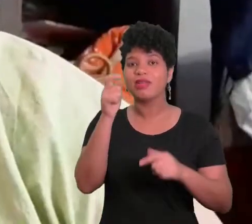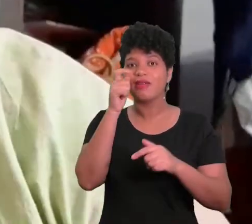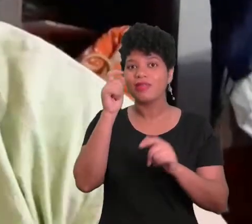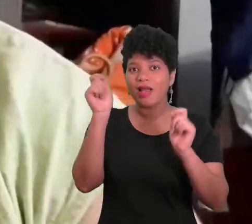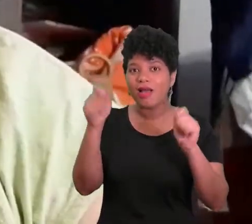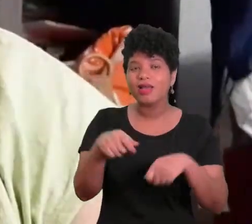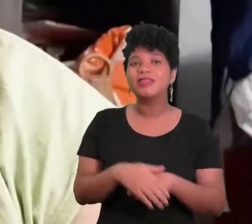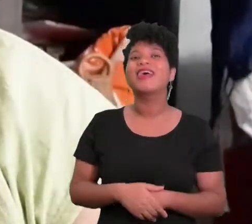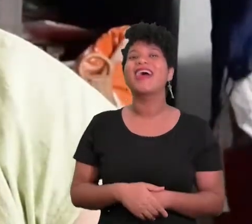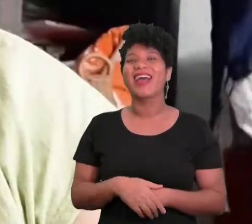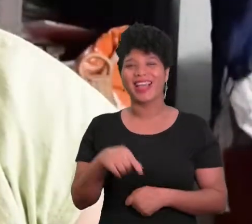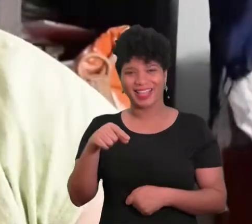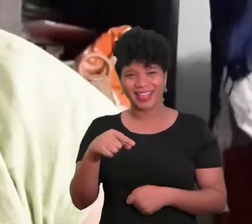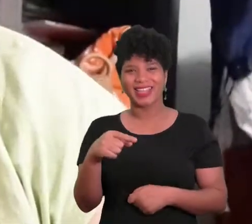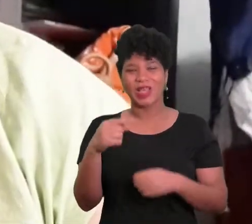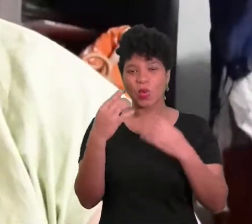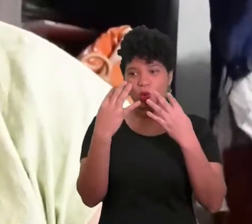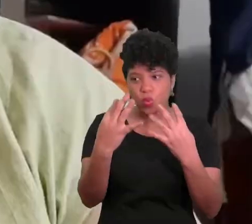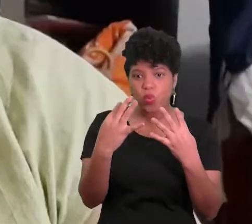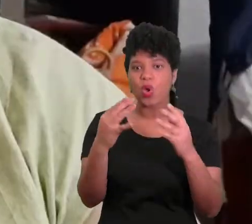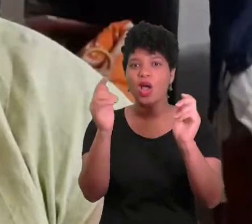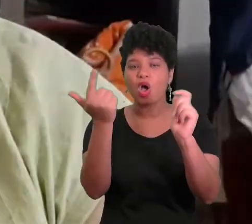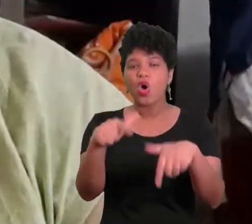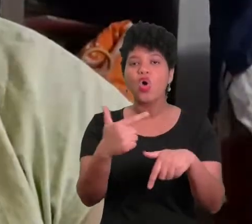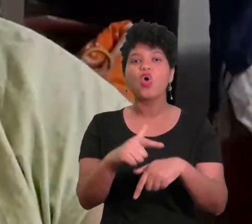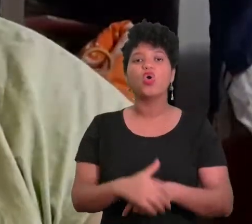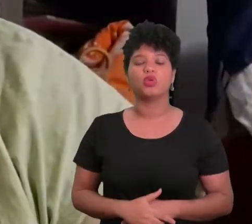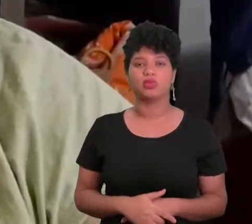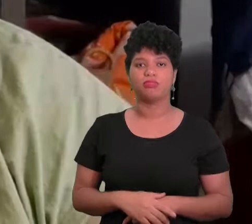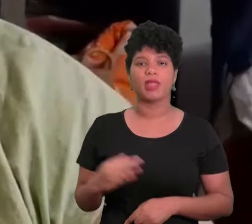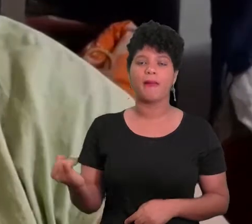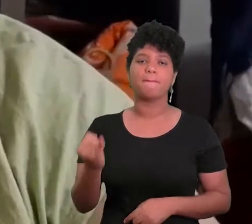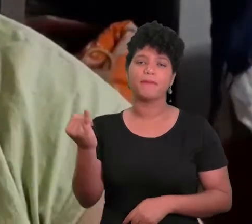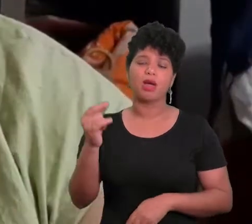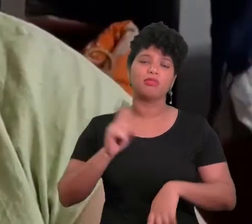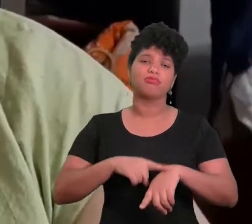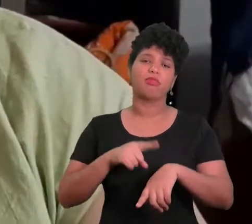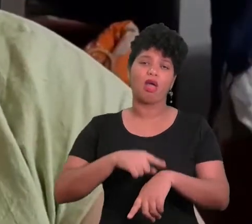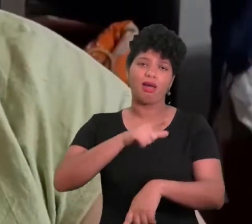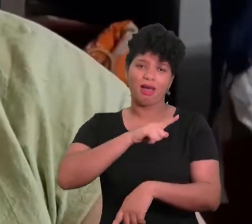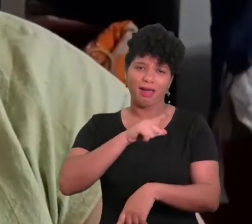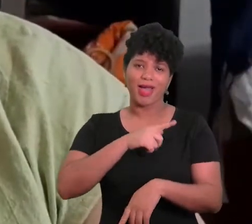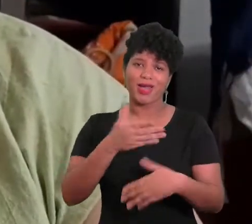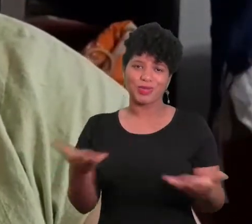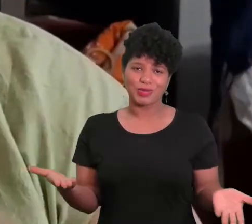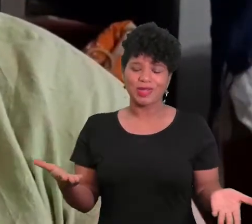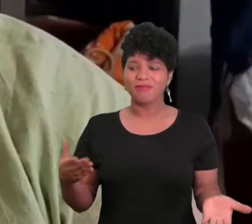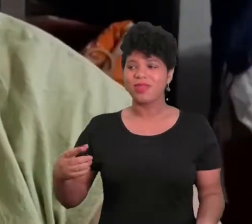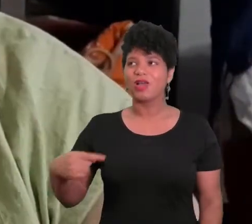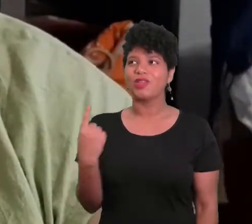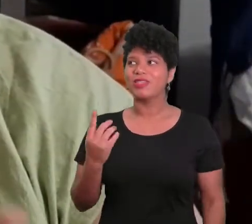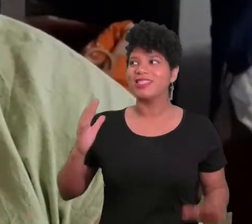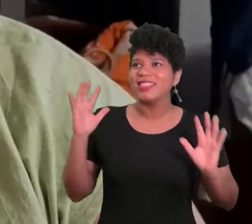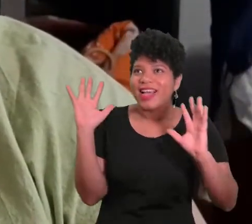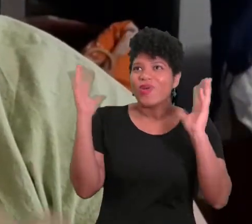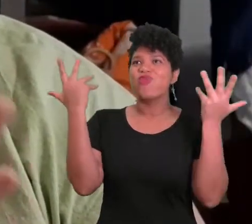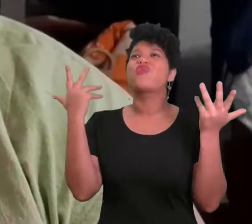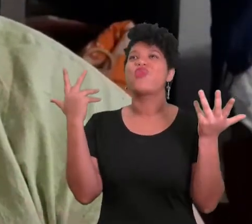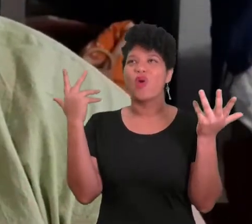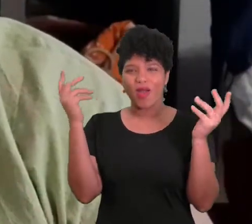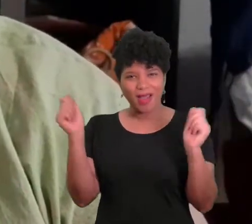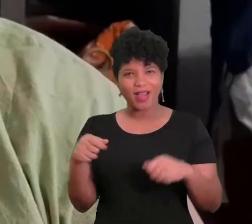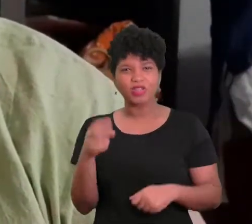rede dos Jornalistas Livres também. É bem importante esse momento a gente celebrar a